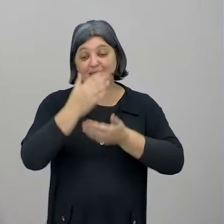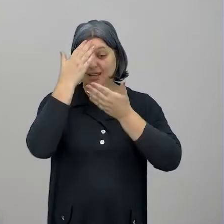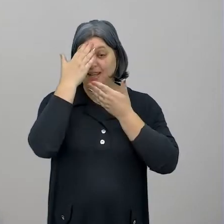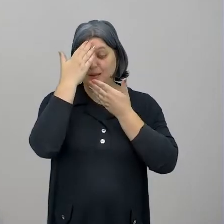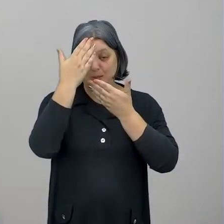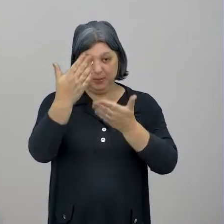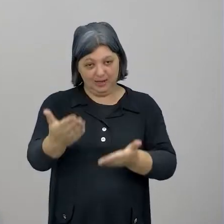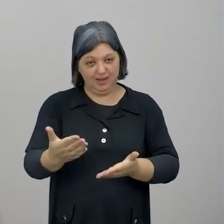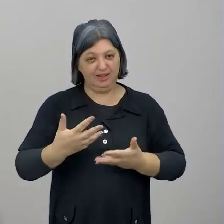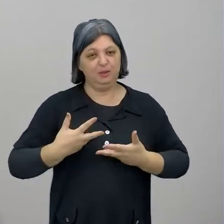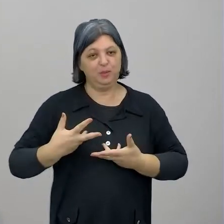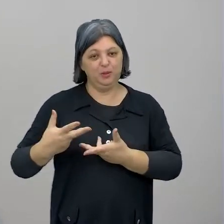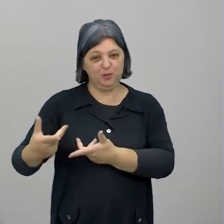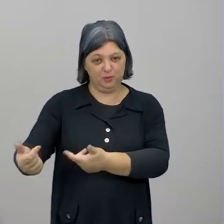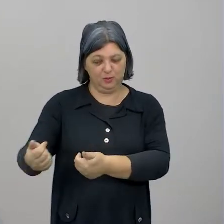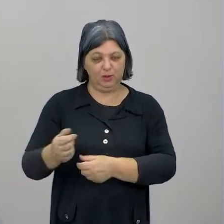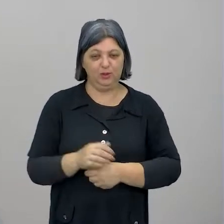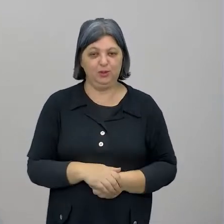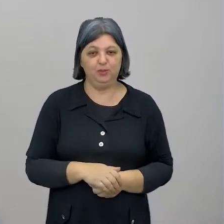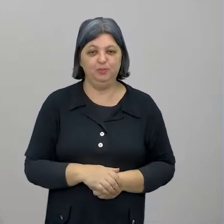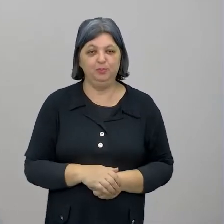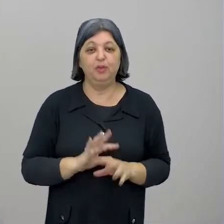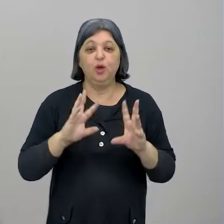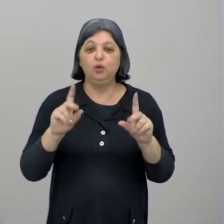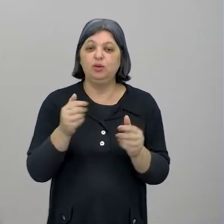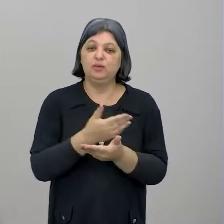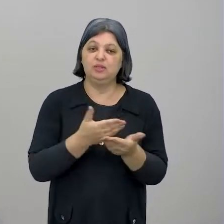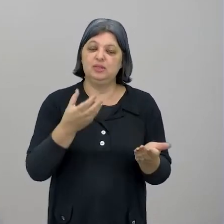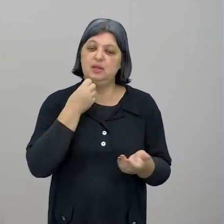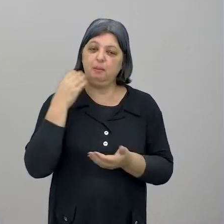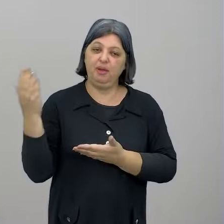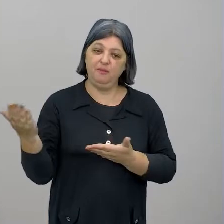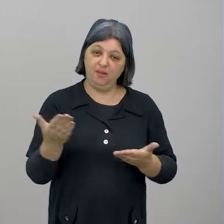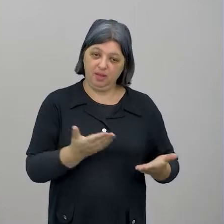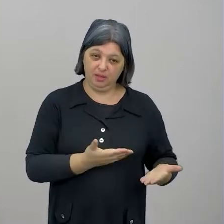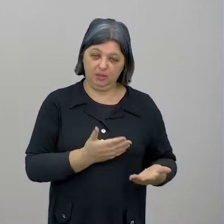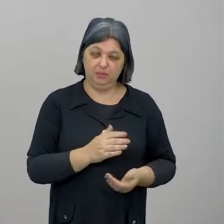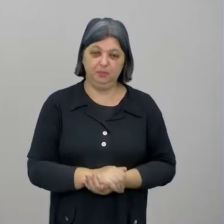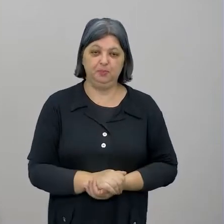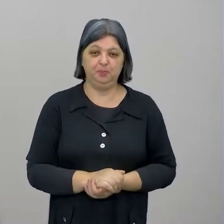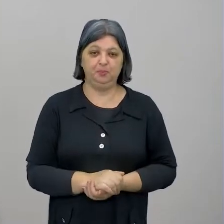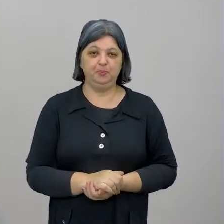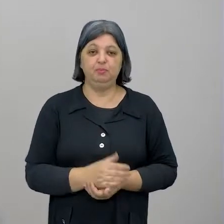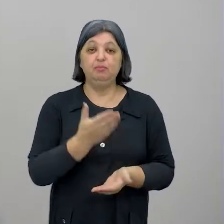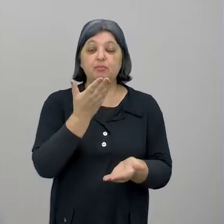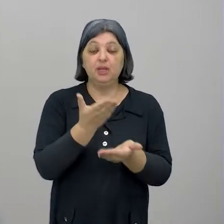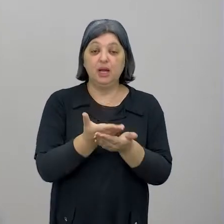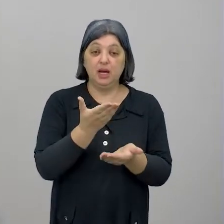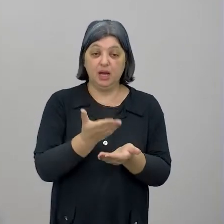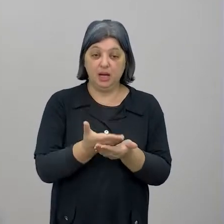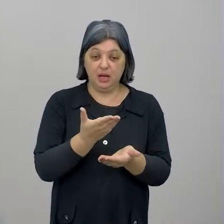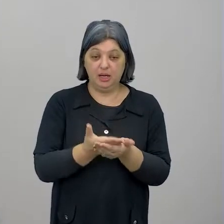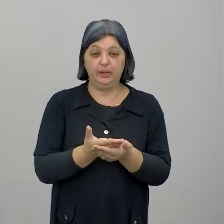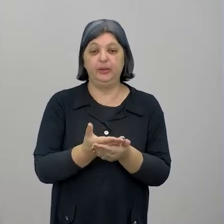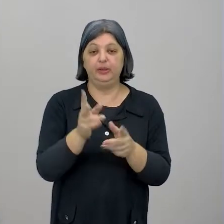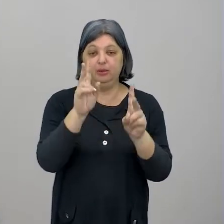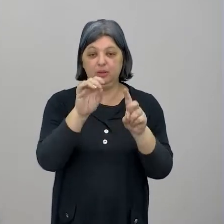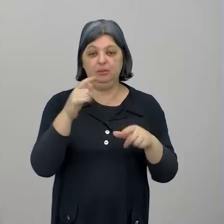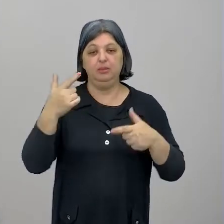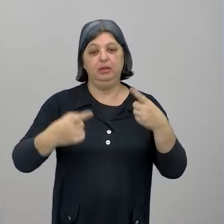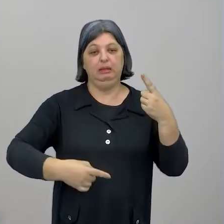obrigada, então, pelo convite, Guerreiro. Pessoal, sejam todos aí muito bem-vindos para mais uma aula aí sobre